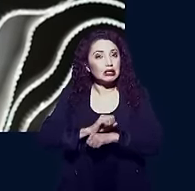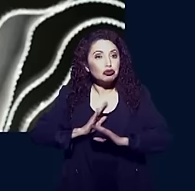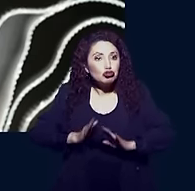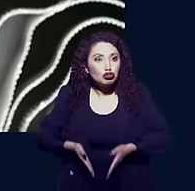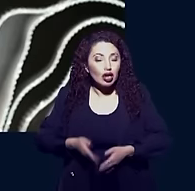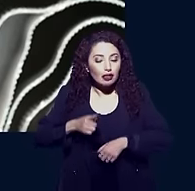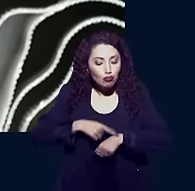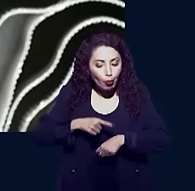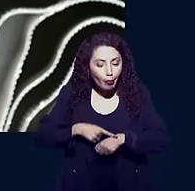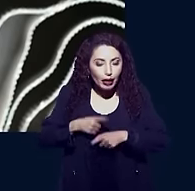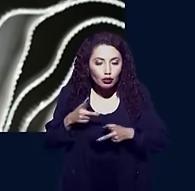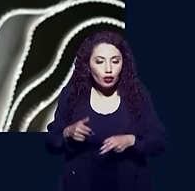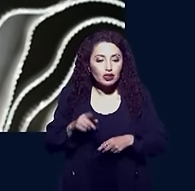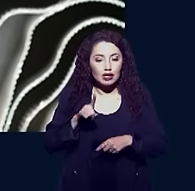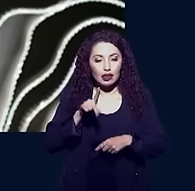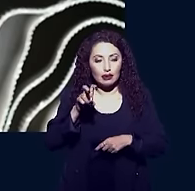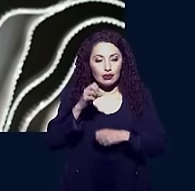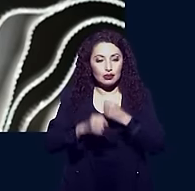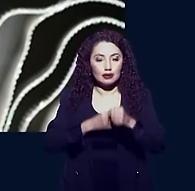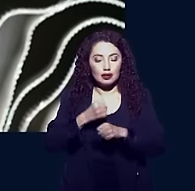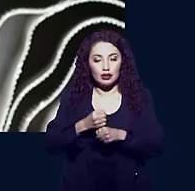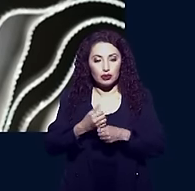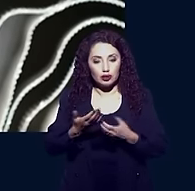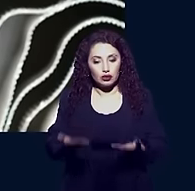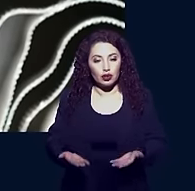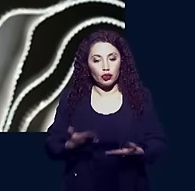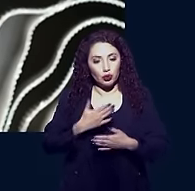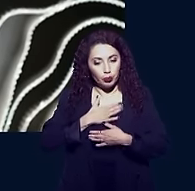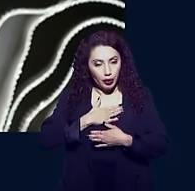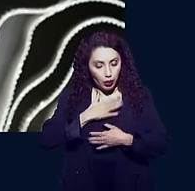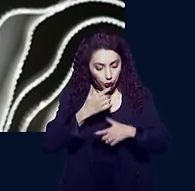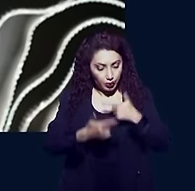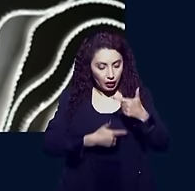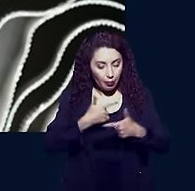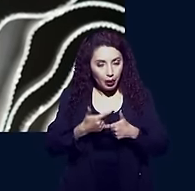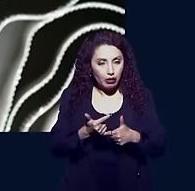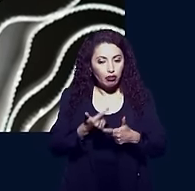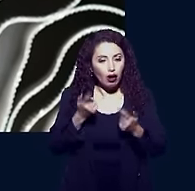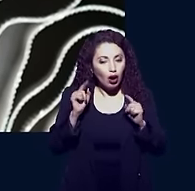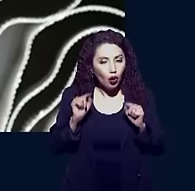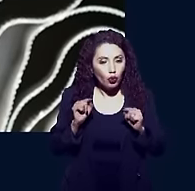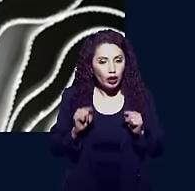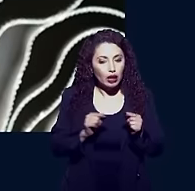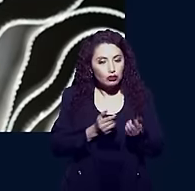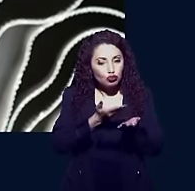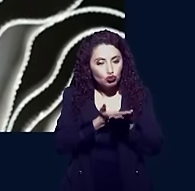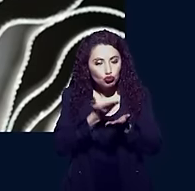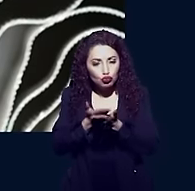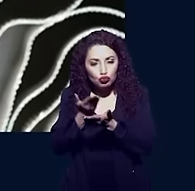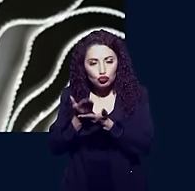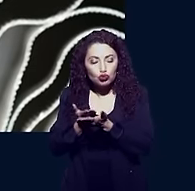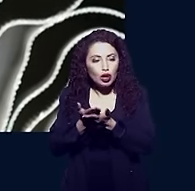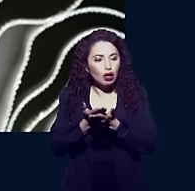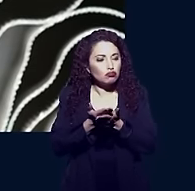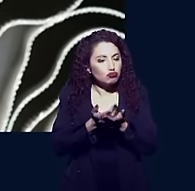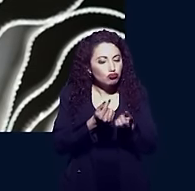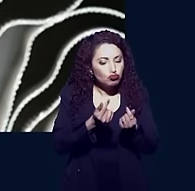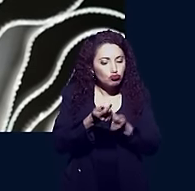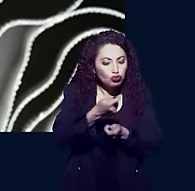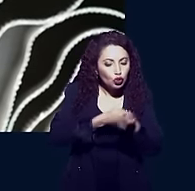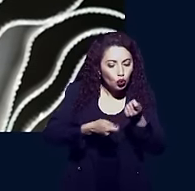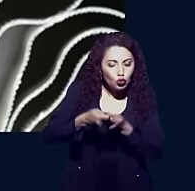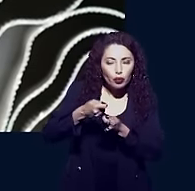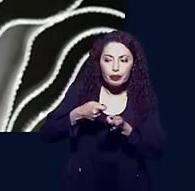eh bom parte do meu trabalho é estudar onde cada economia ou cada país se encontra